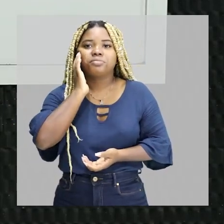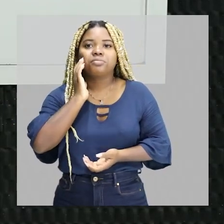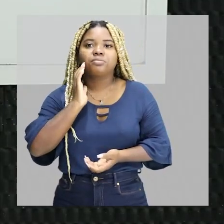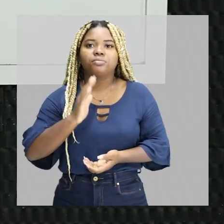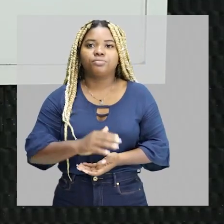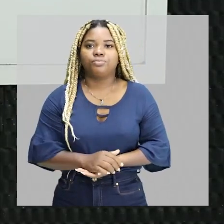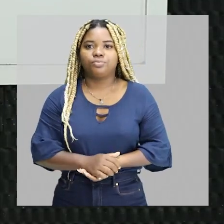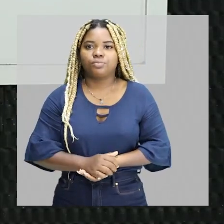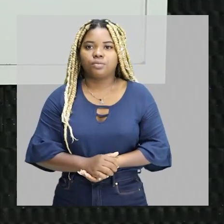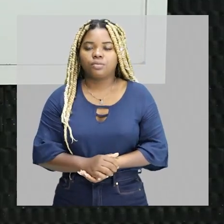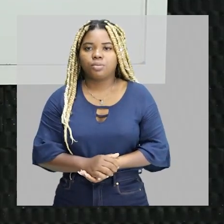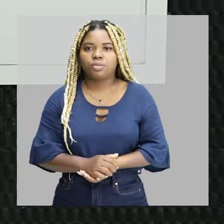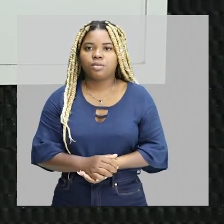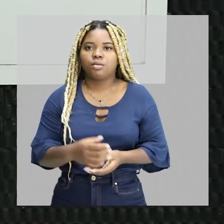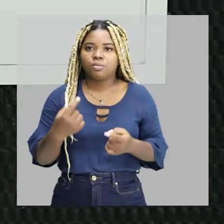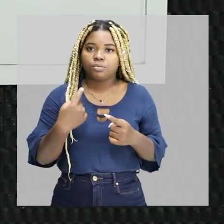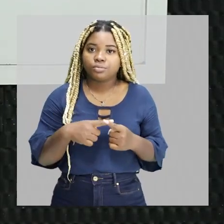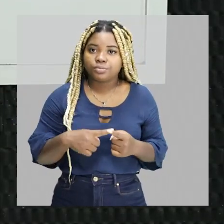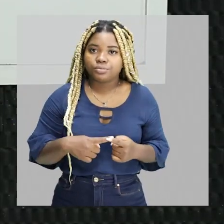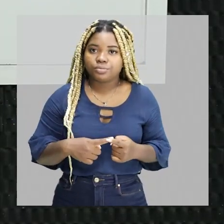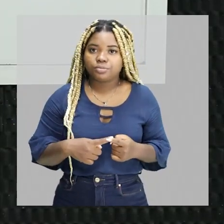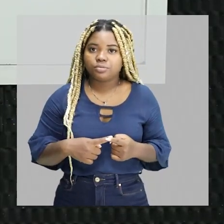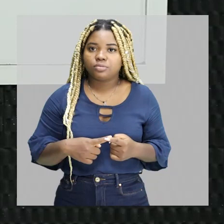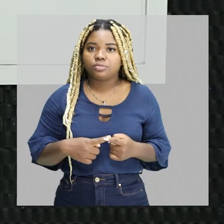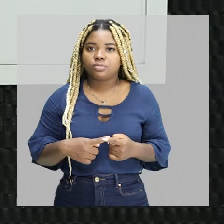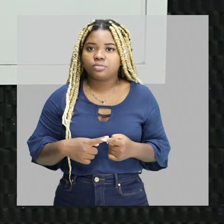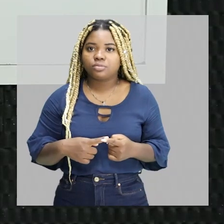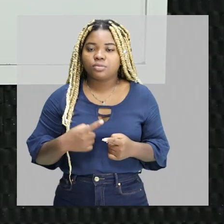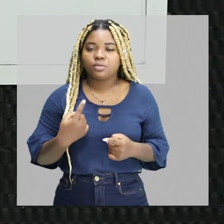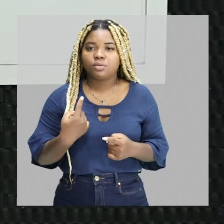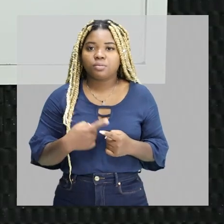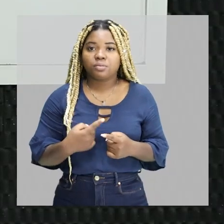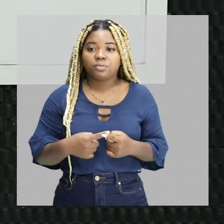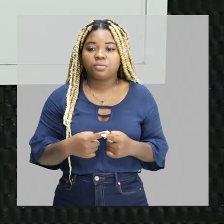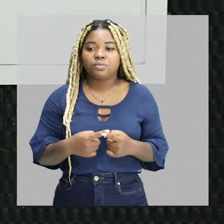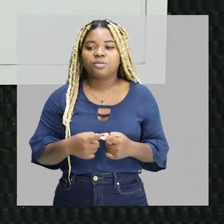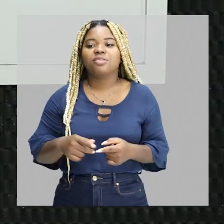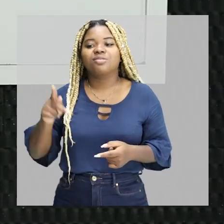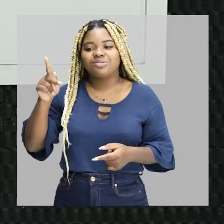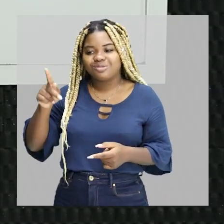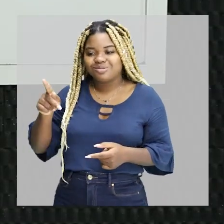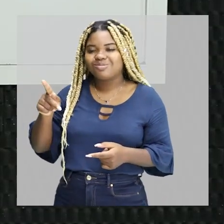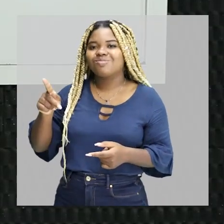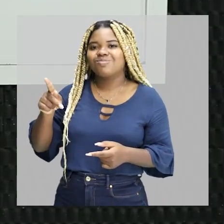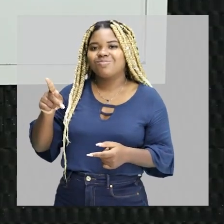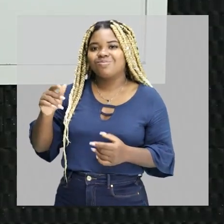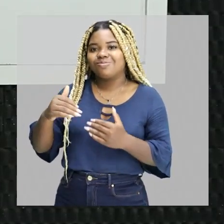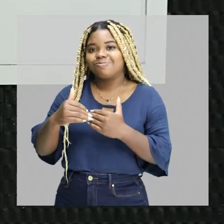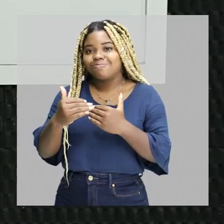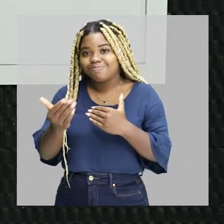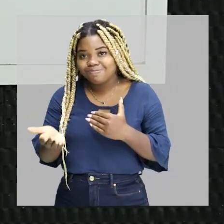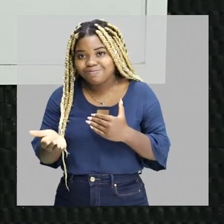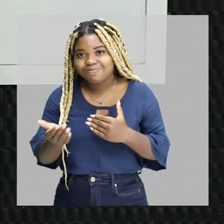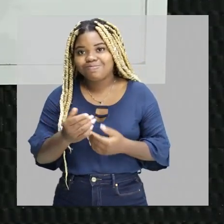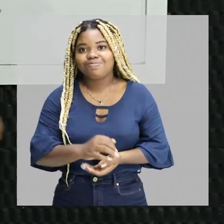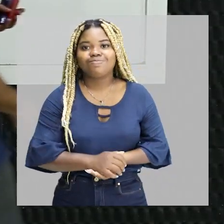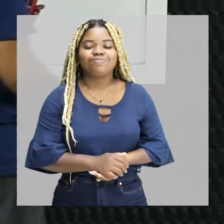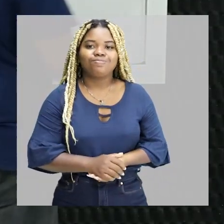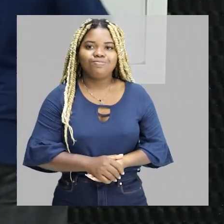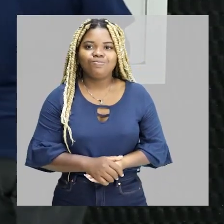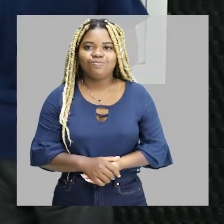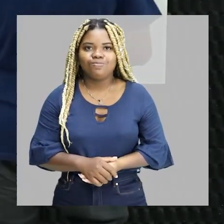não é, o seu alcance. Isso por conta, né, do exercício da pressão externa que está acontecendo, que é a pressão atmosférica,